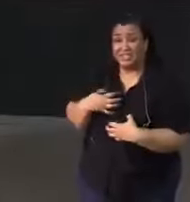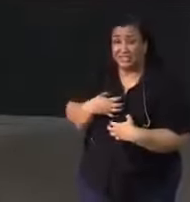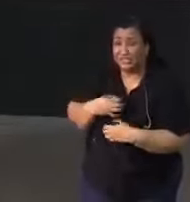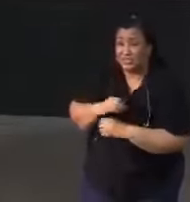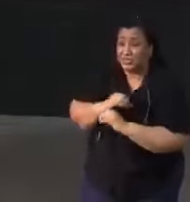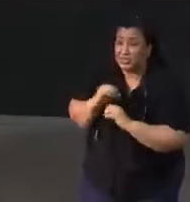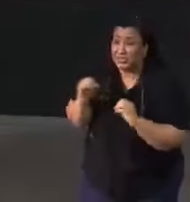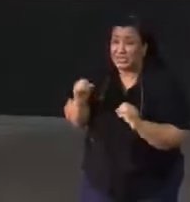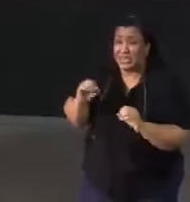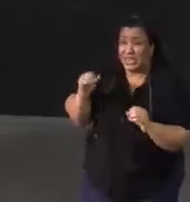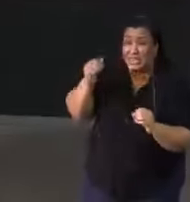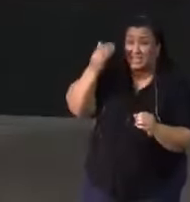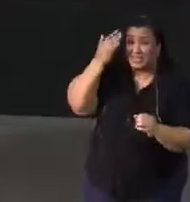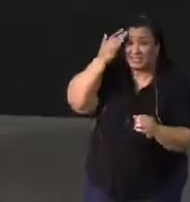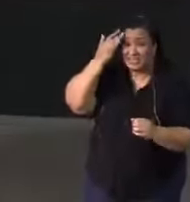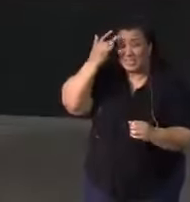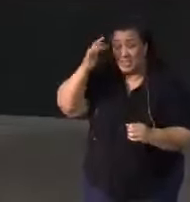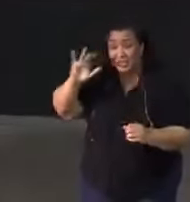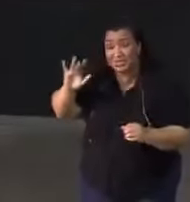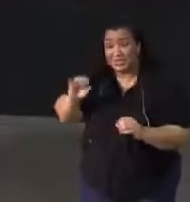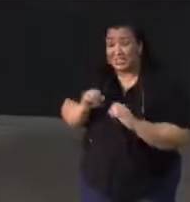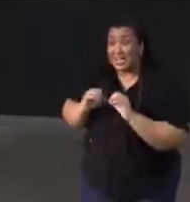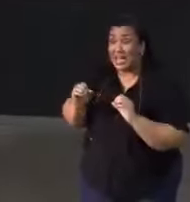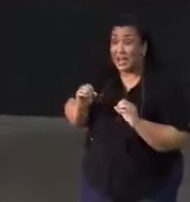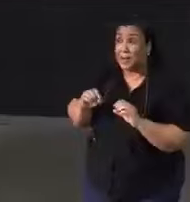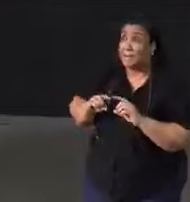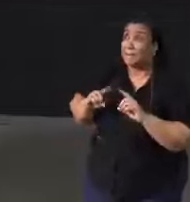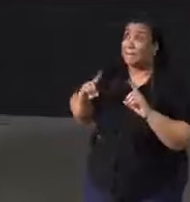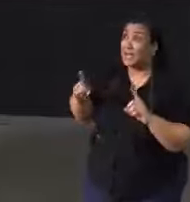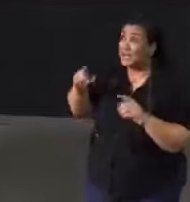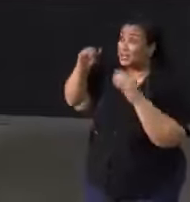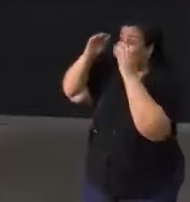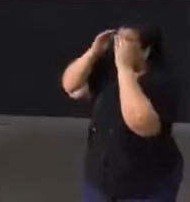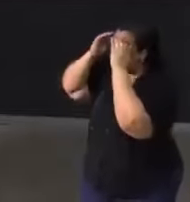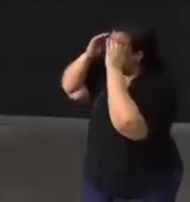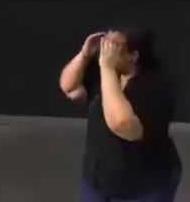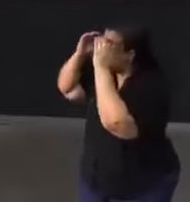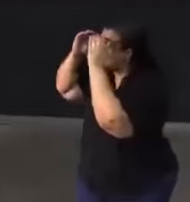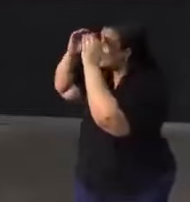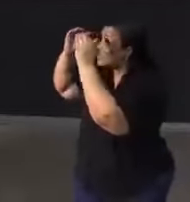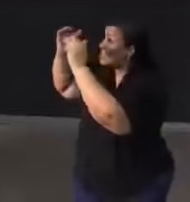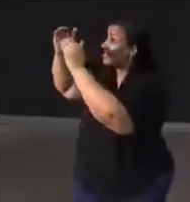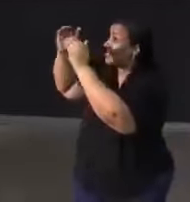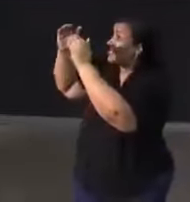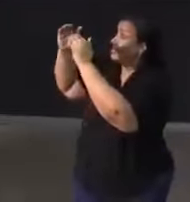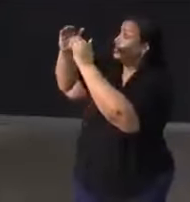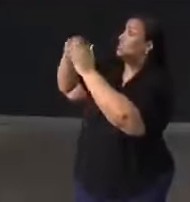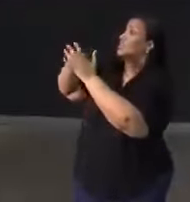sem entender, mas obedecer é o melhor.